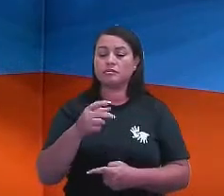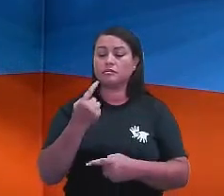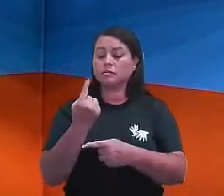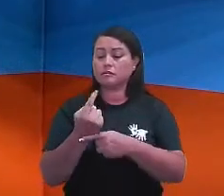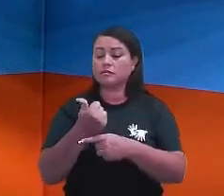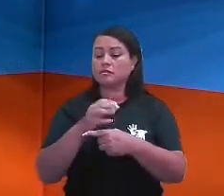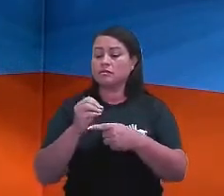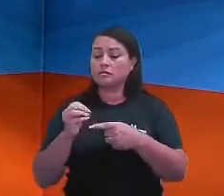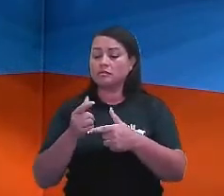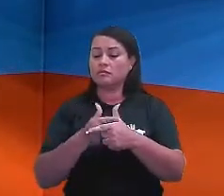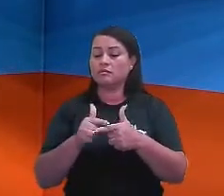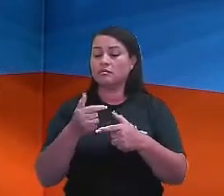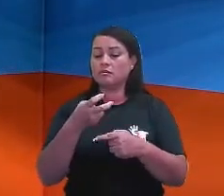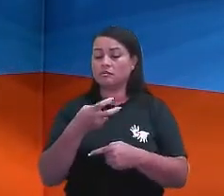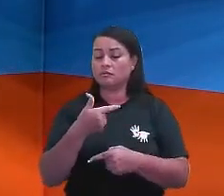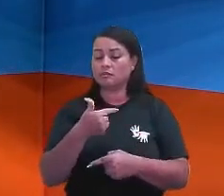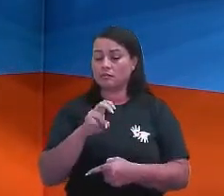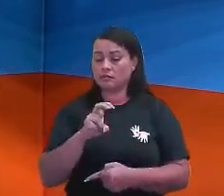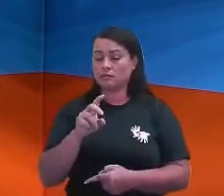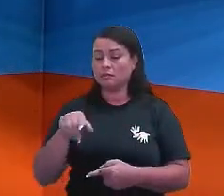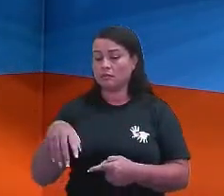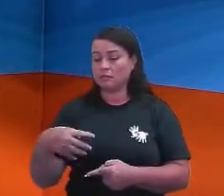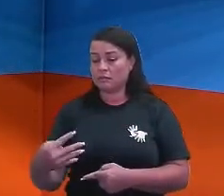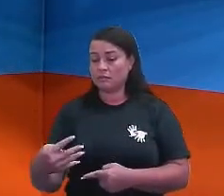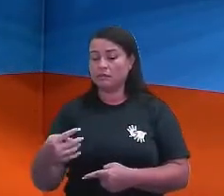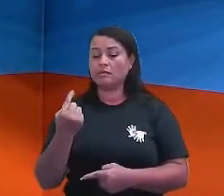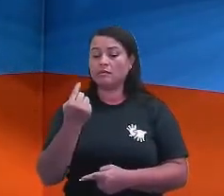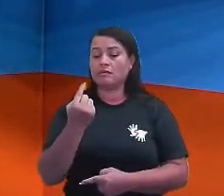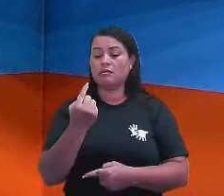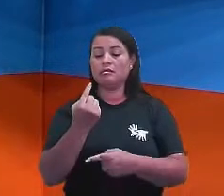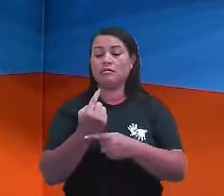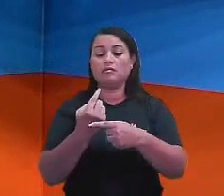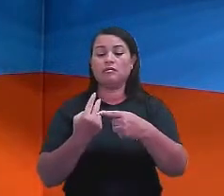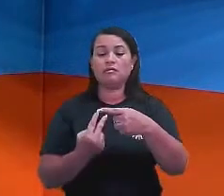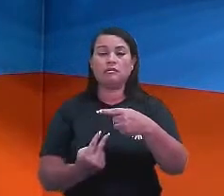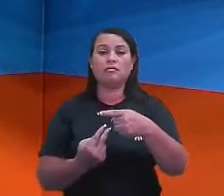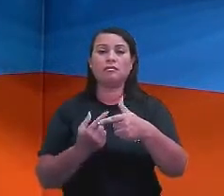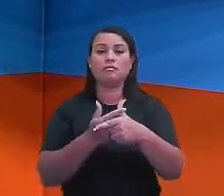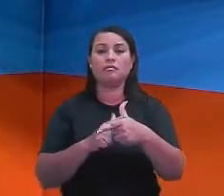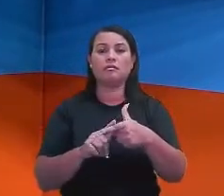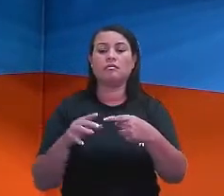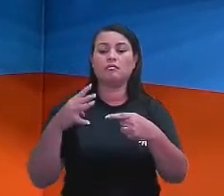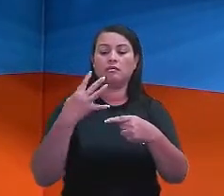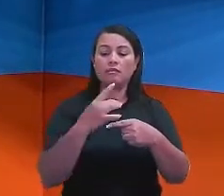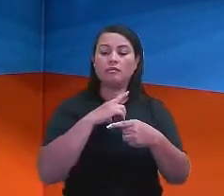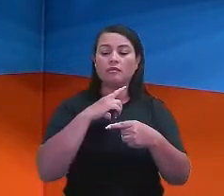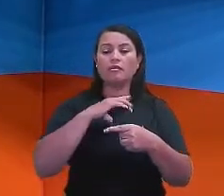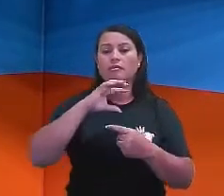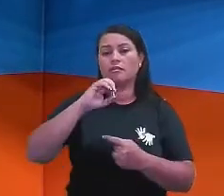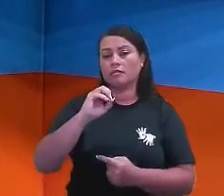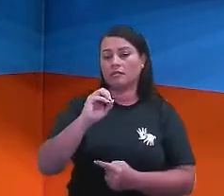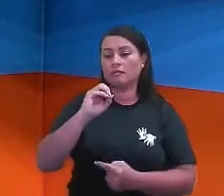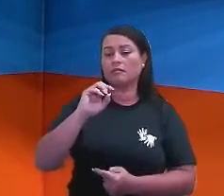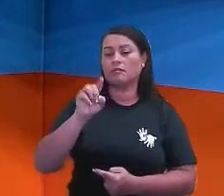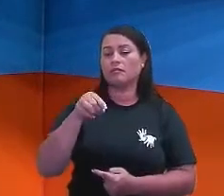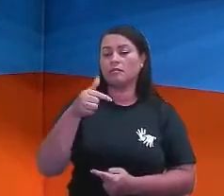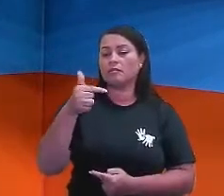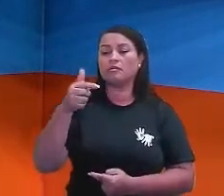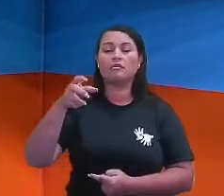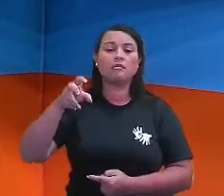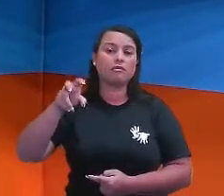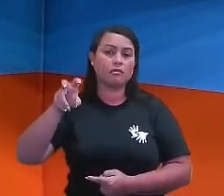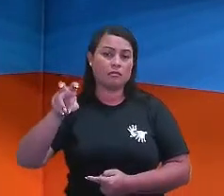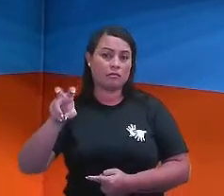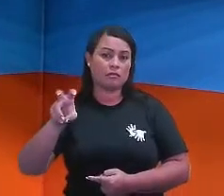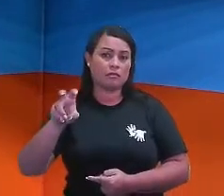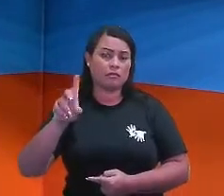por 25 vai ficar 4, e 1/4, né, onde 1 dividido por 4 vai dar como resultado